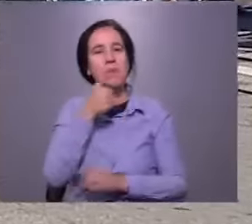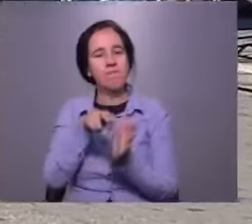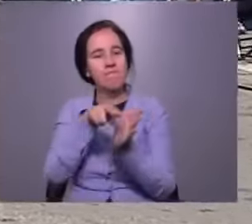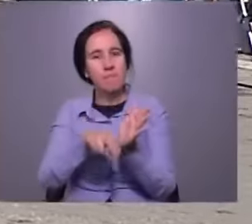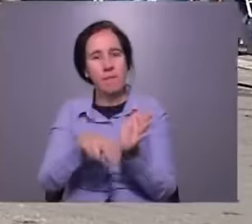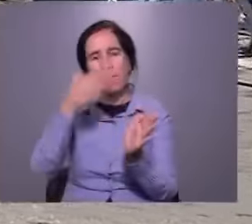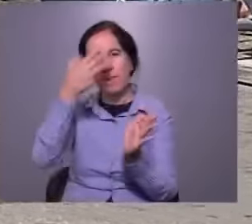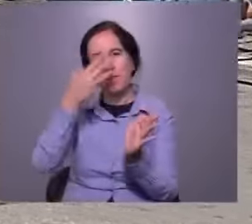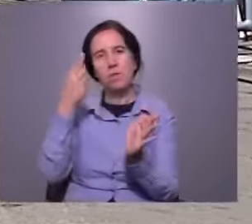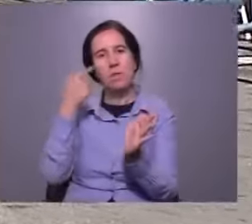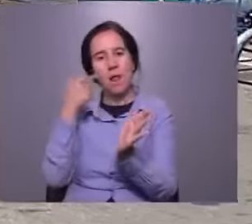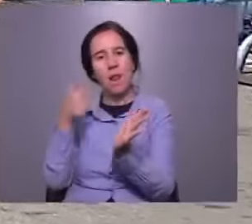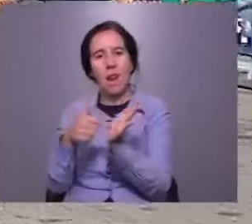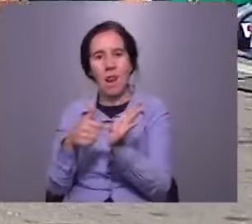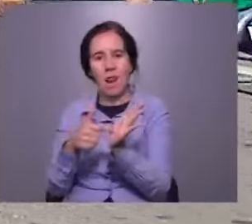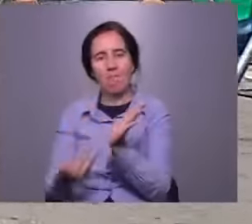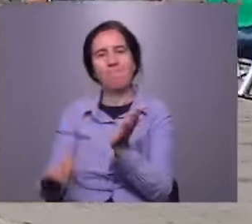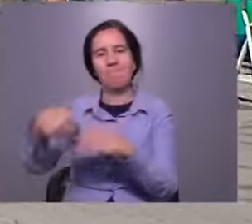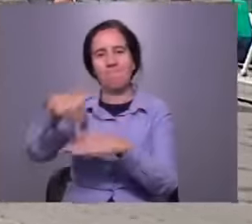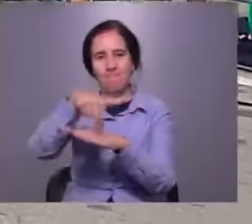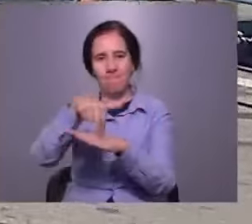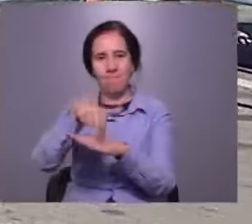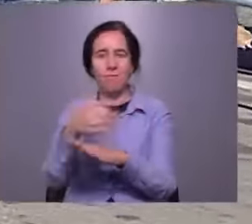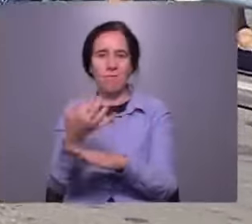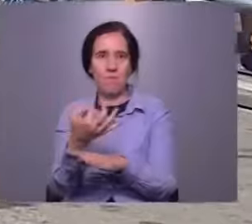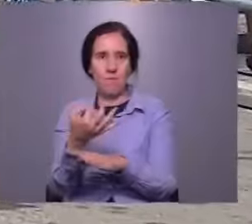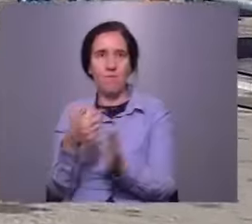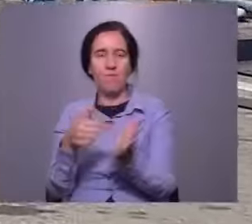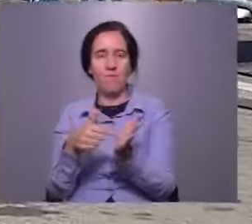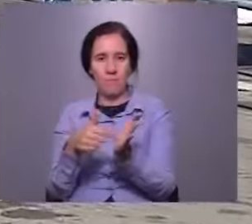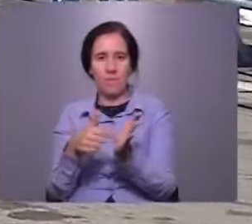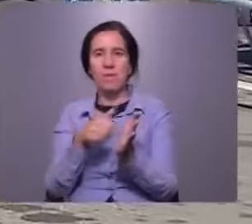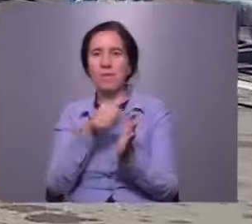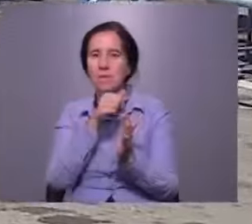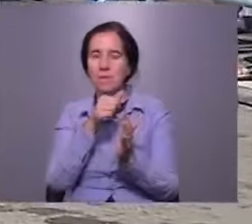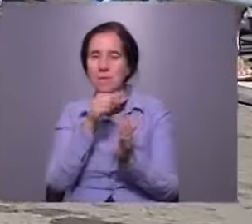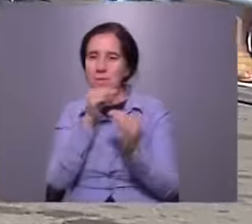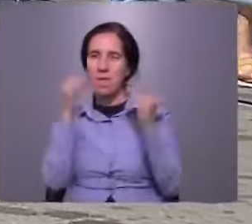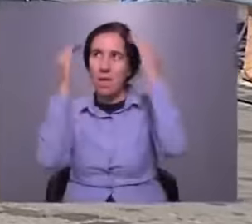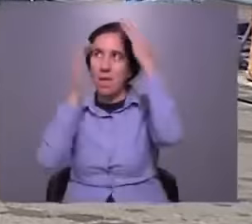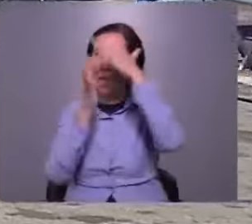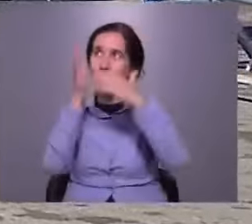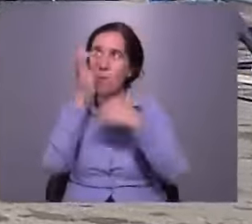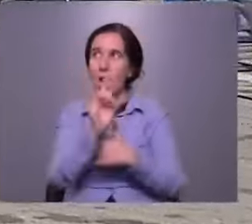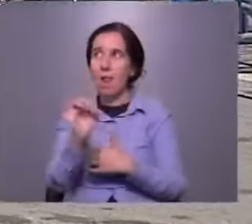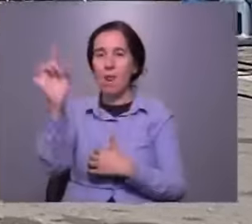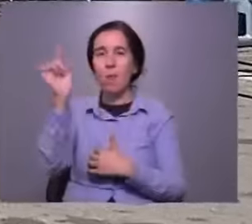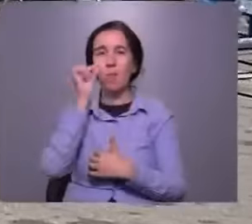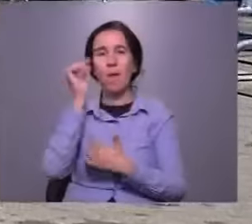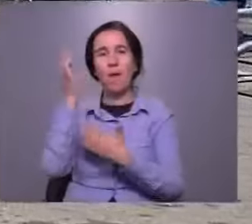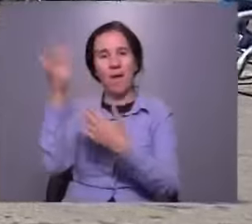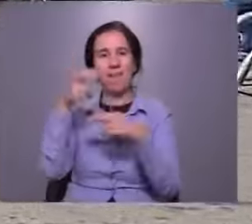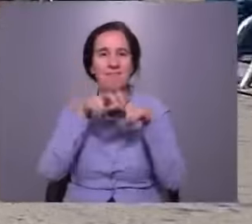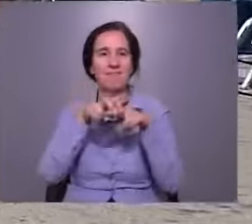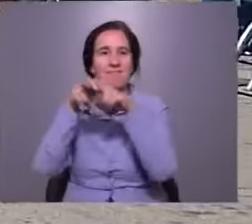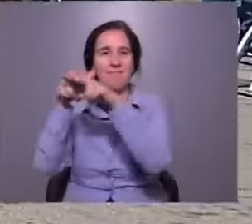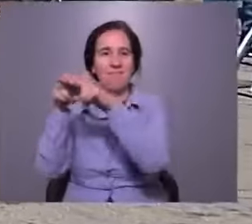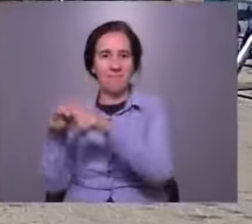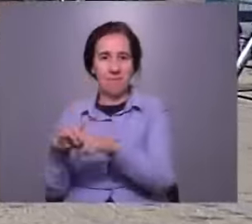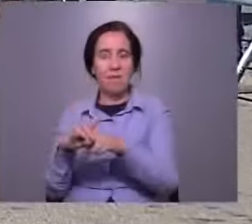se fez homem. Também por nós foi crucificado sob Pôncio Pilatos, padeceu e foi